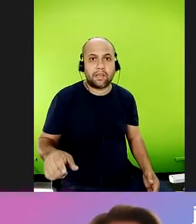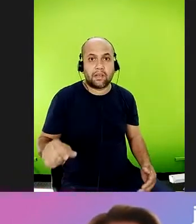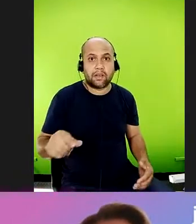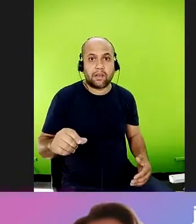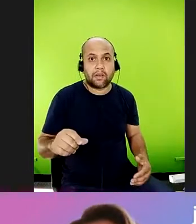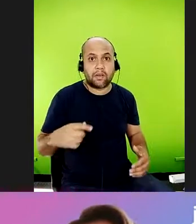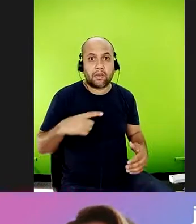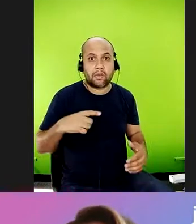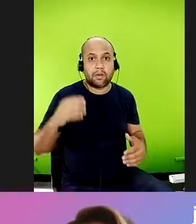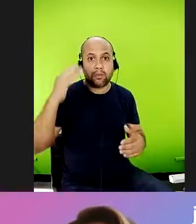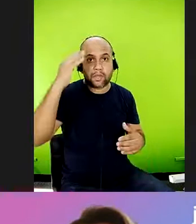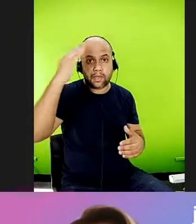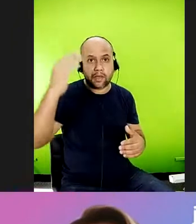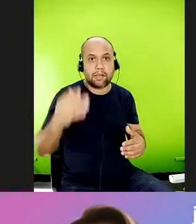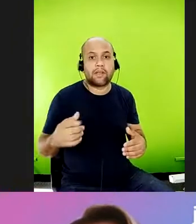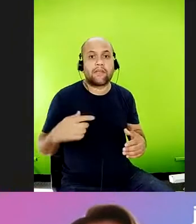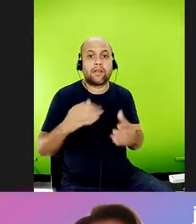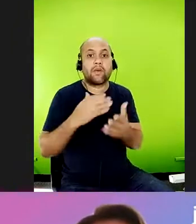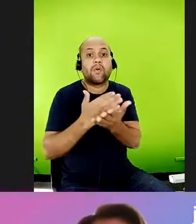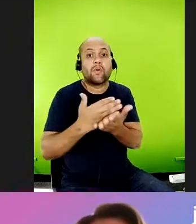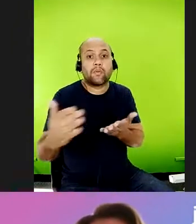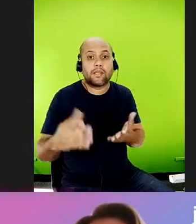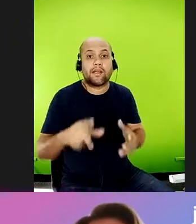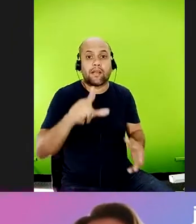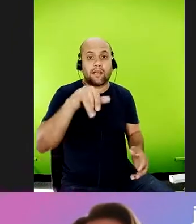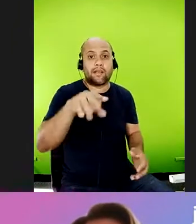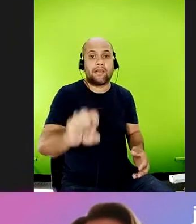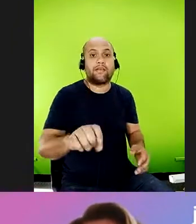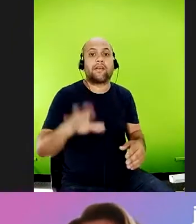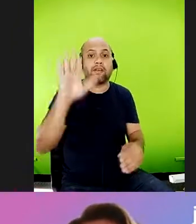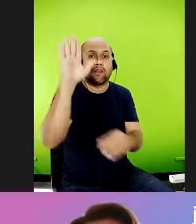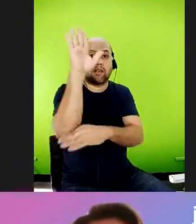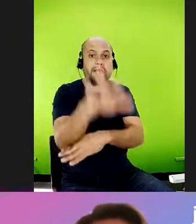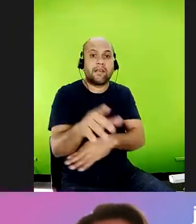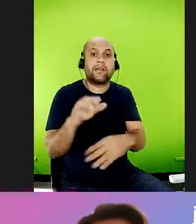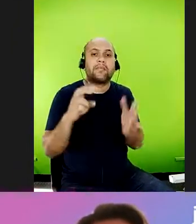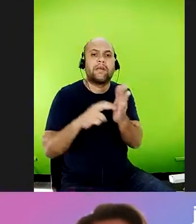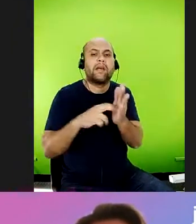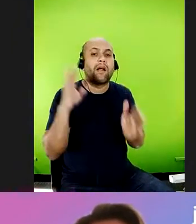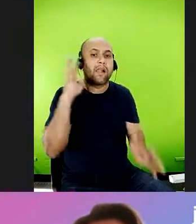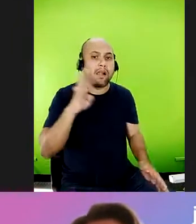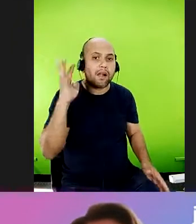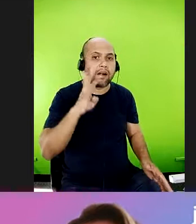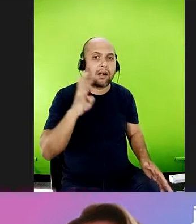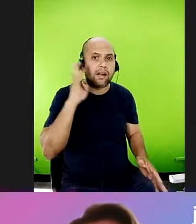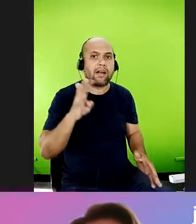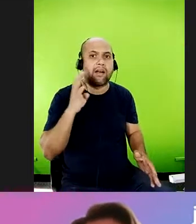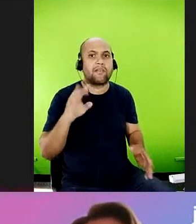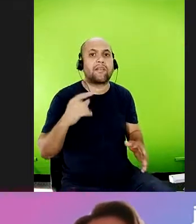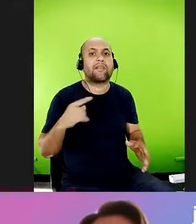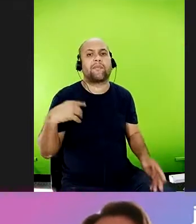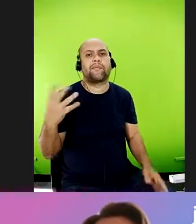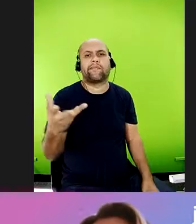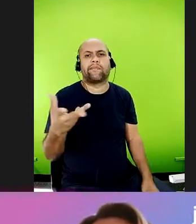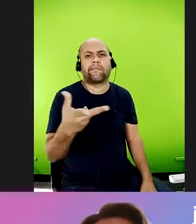a gente vai estar enrolando nossa nossa Live da tarde de manhã depois super legal a gente teve uma live incrível